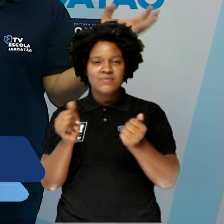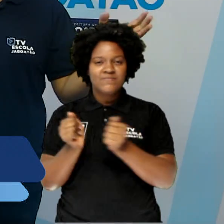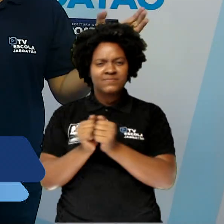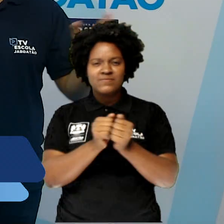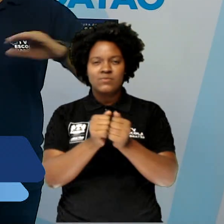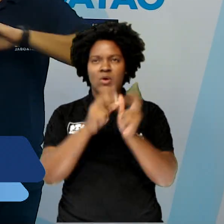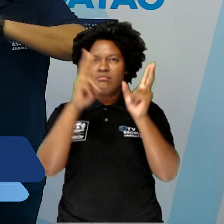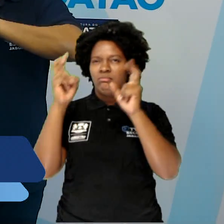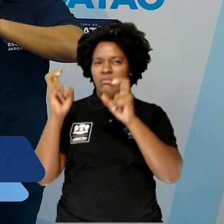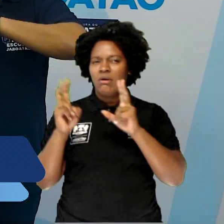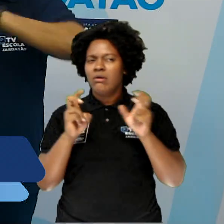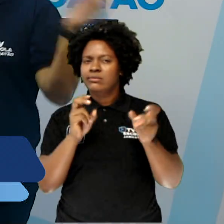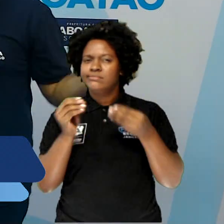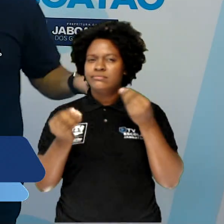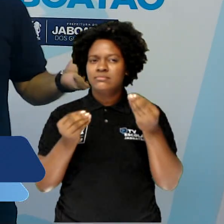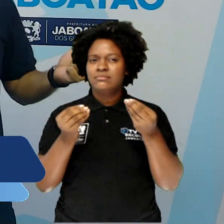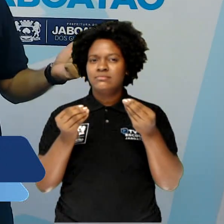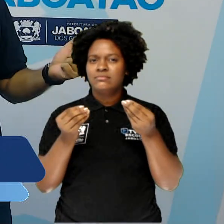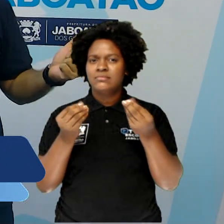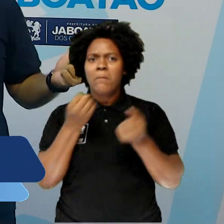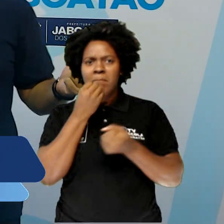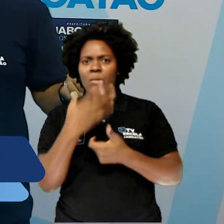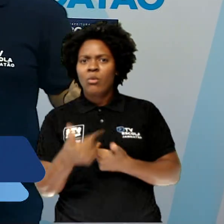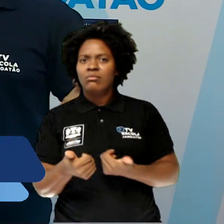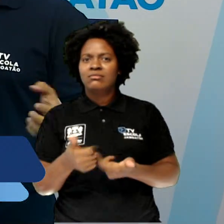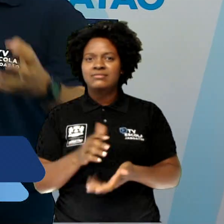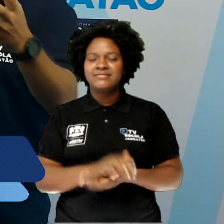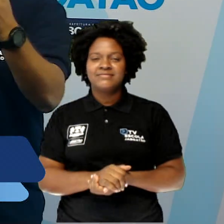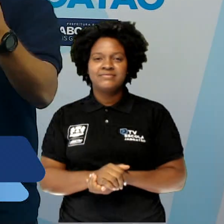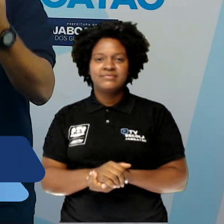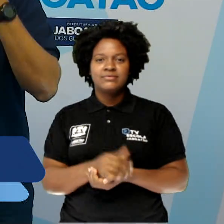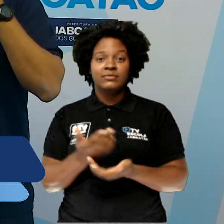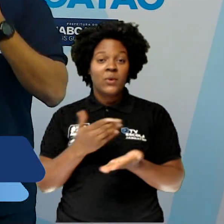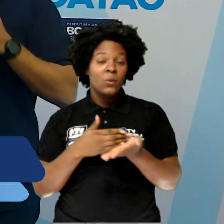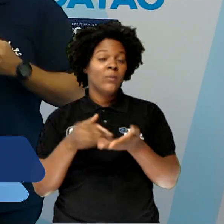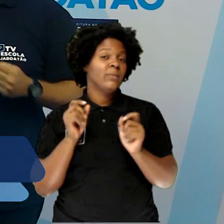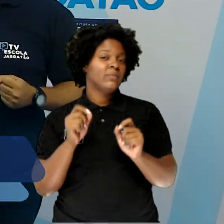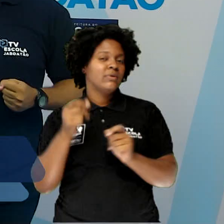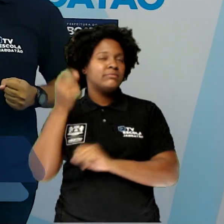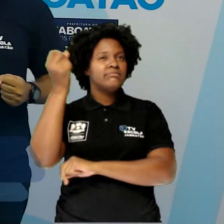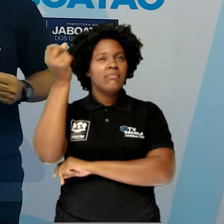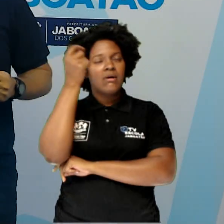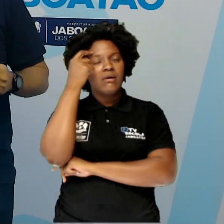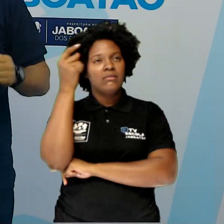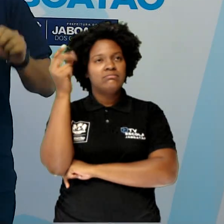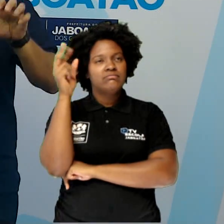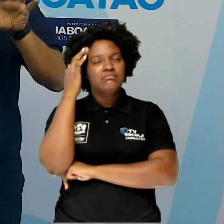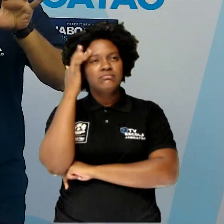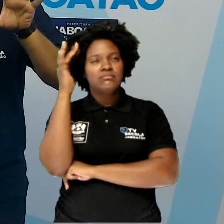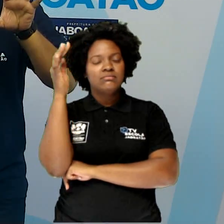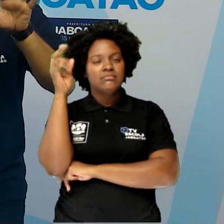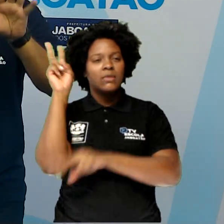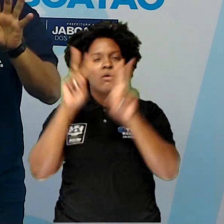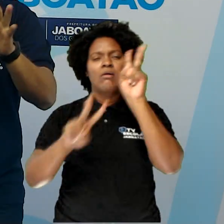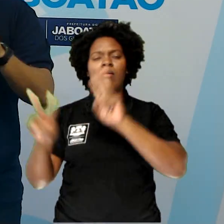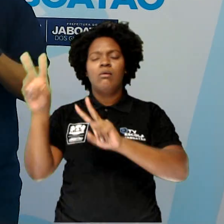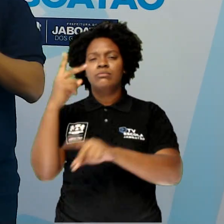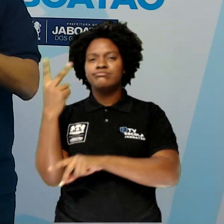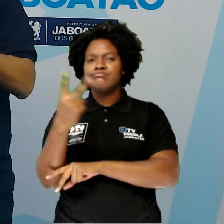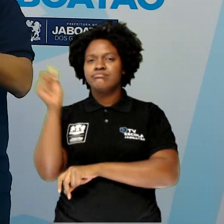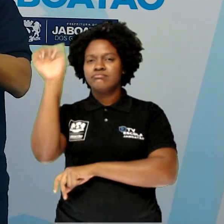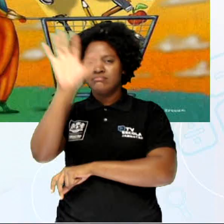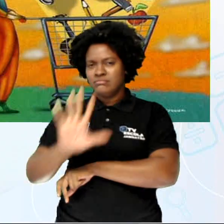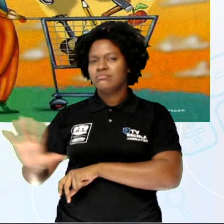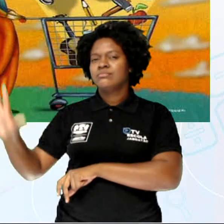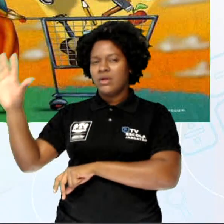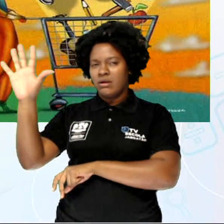sobre um assunto arretado, poderia dizer assim. E eu queria começar fazendo uma reflexão. Olhem bem para essas duas imagens que